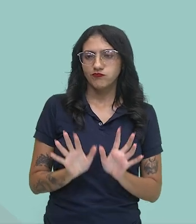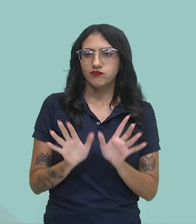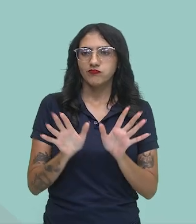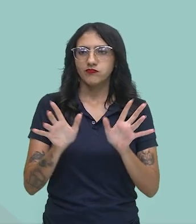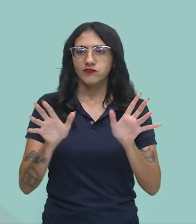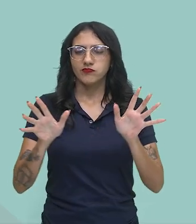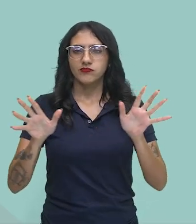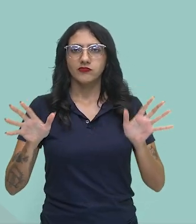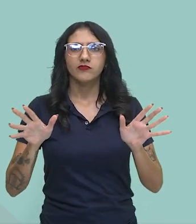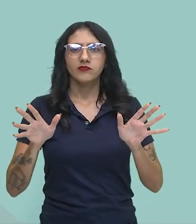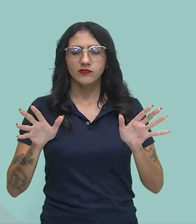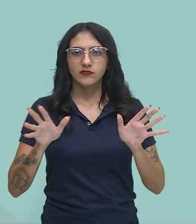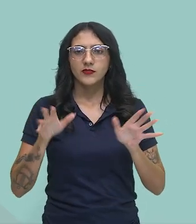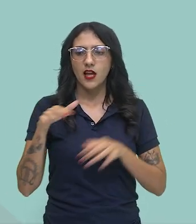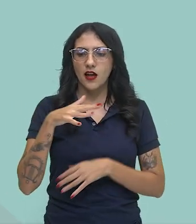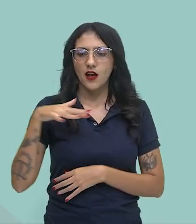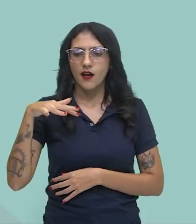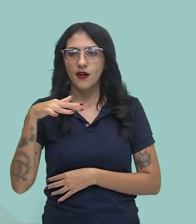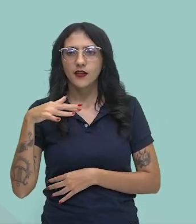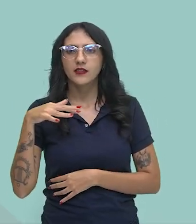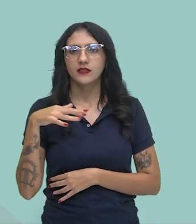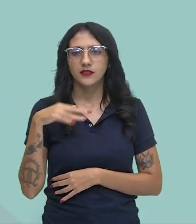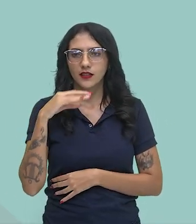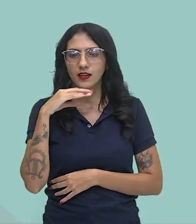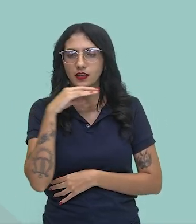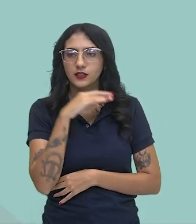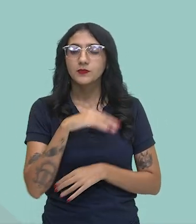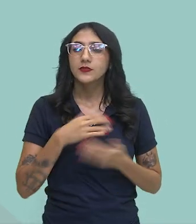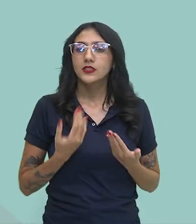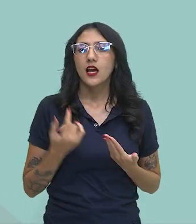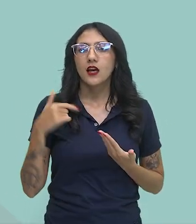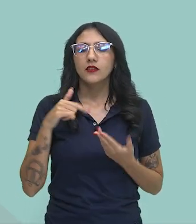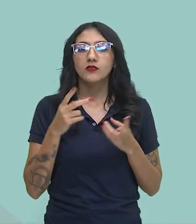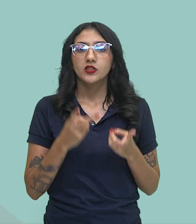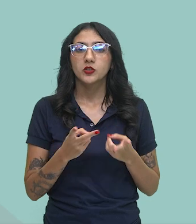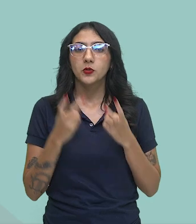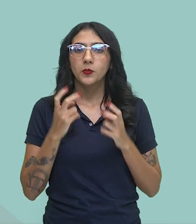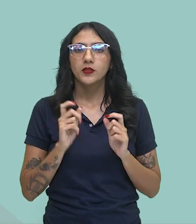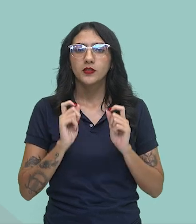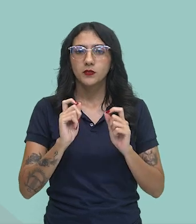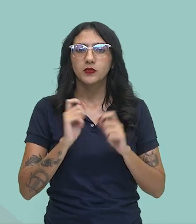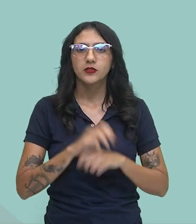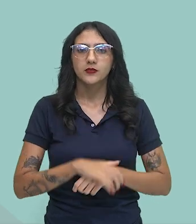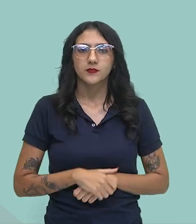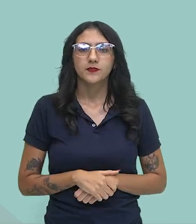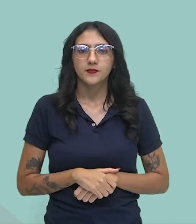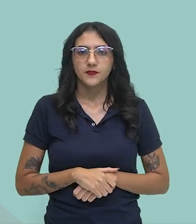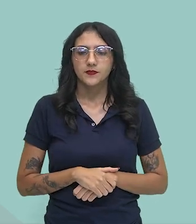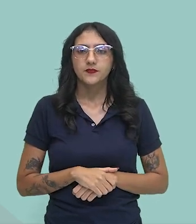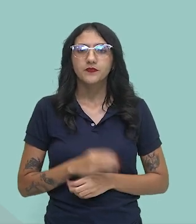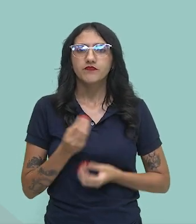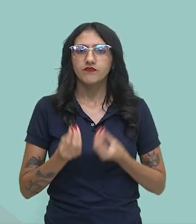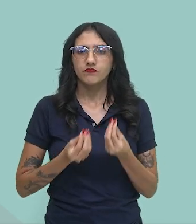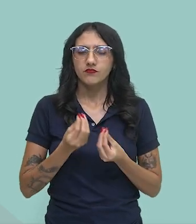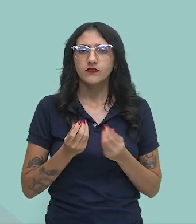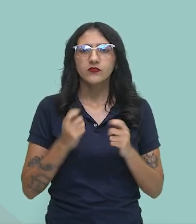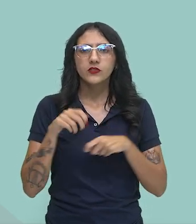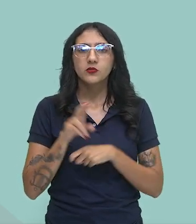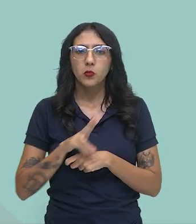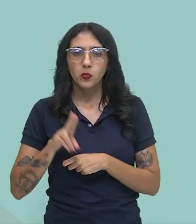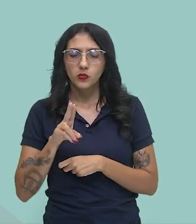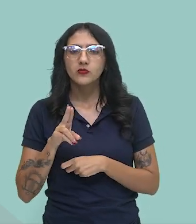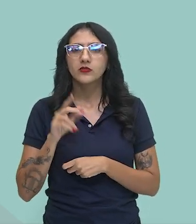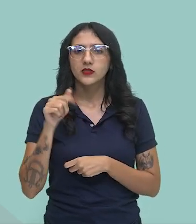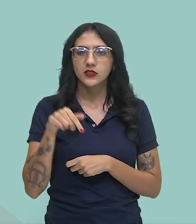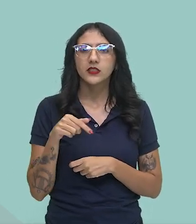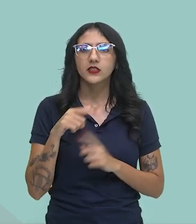de energia térmica. E, nesse caso, você percebe aí que a forma vai ocorrer sempre o quê? Energia